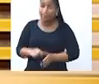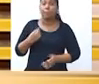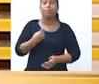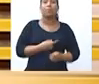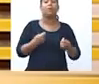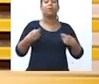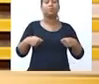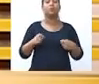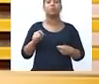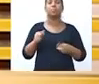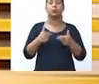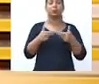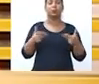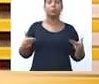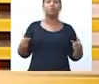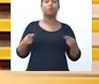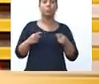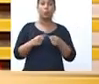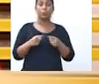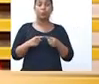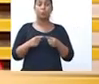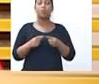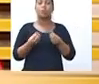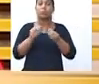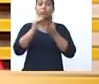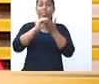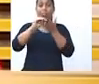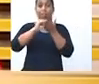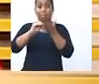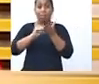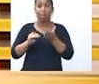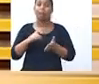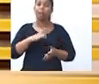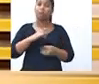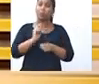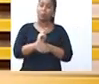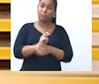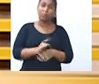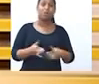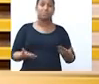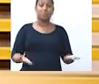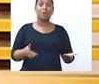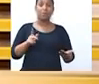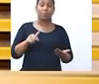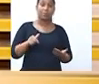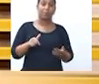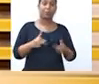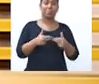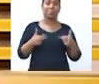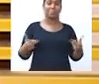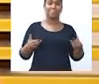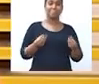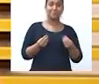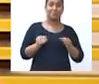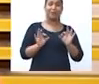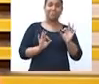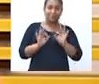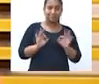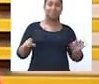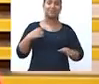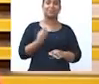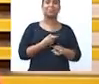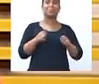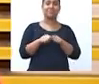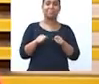precisa ter essas características muito detalhadas e preservadas. Então é um tratamento bem minucioso que a gente